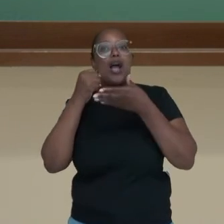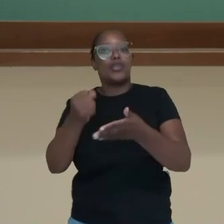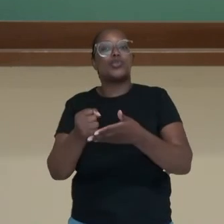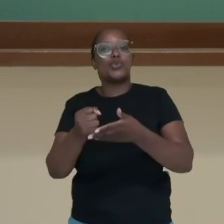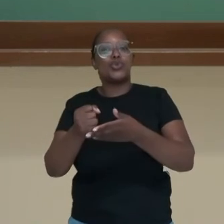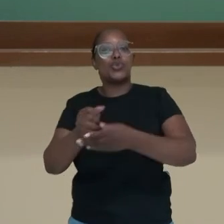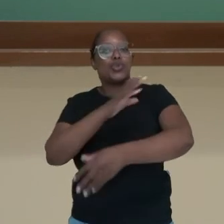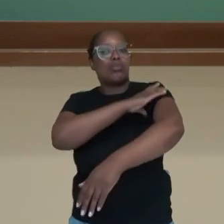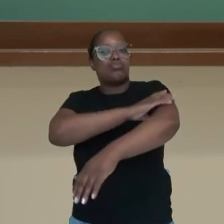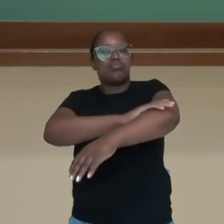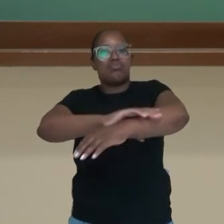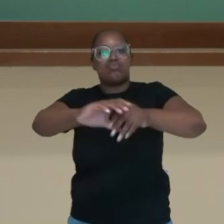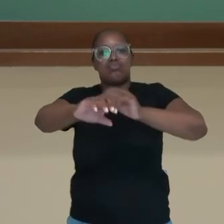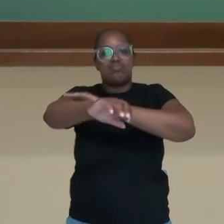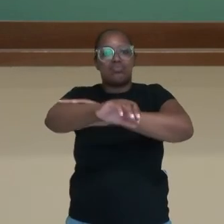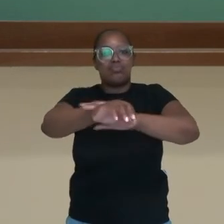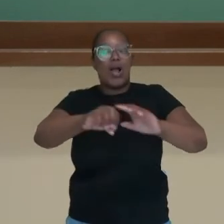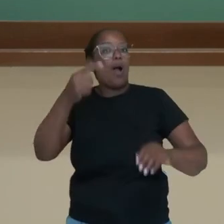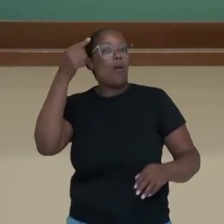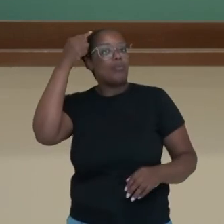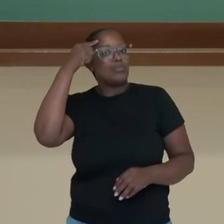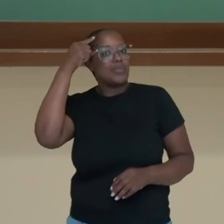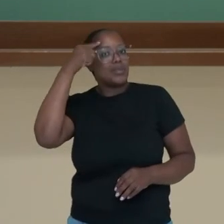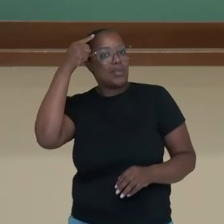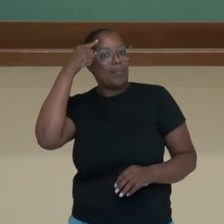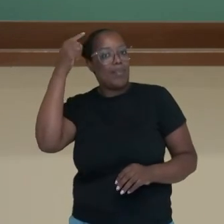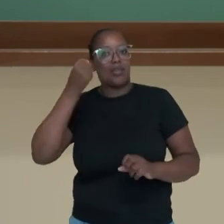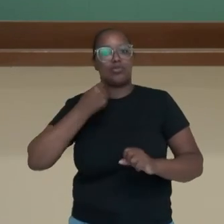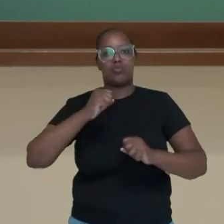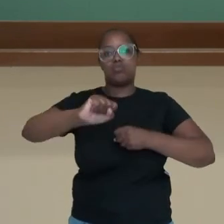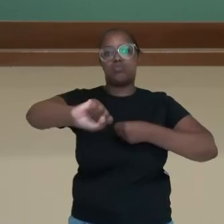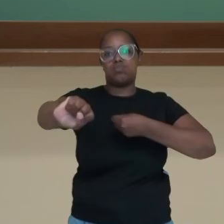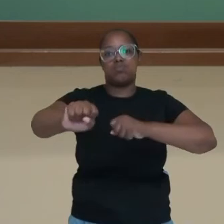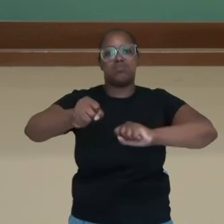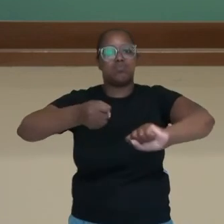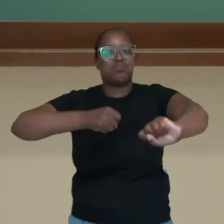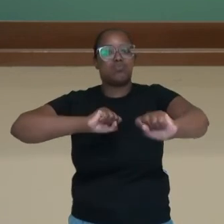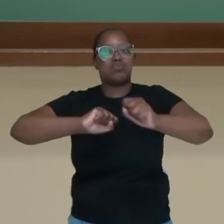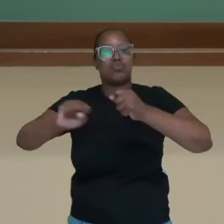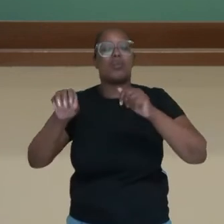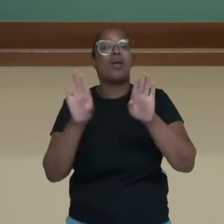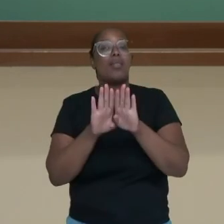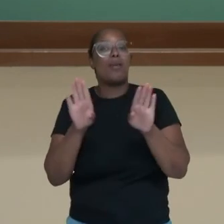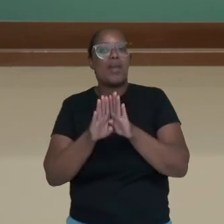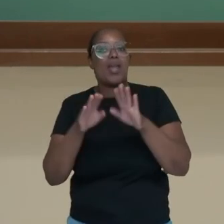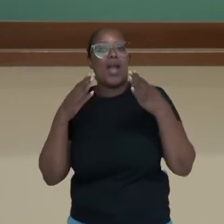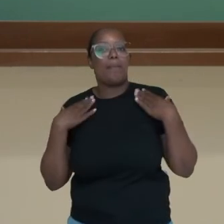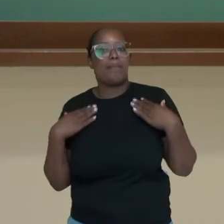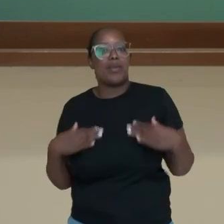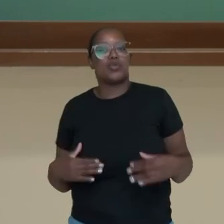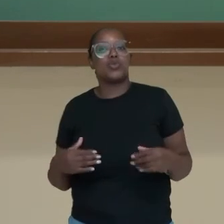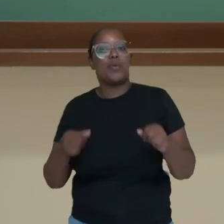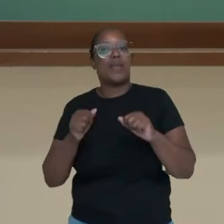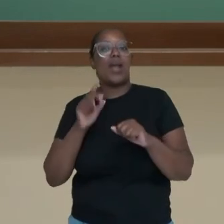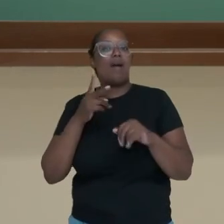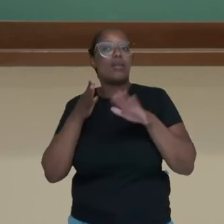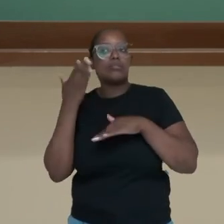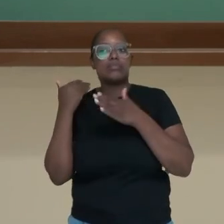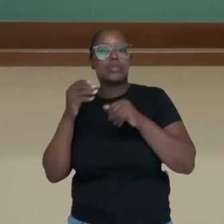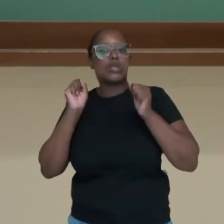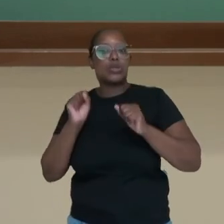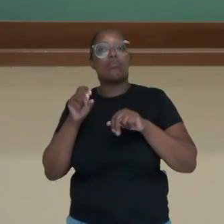O cognitivo, ele tira, né, o atleta do sedentarismo, ele auxilia